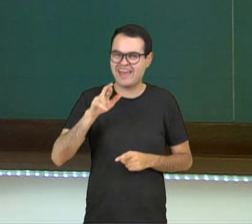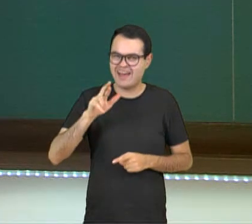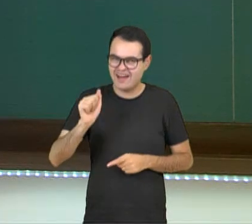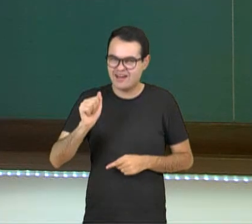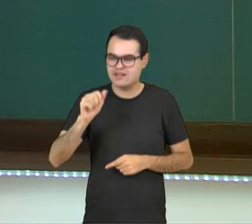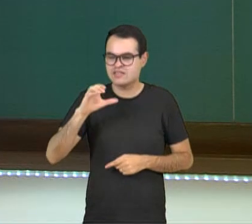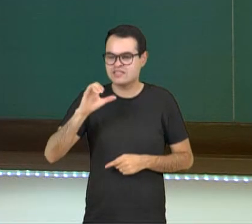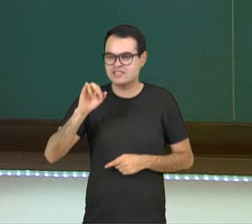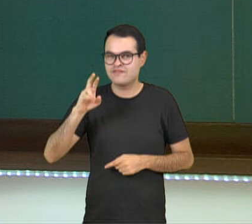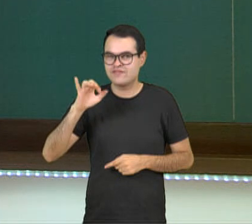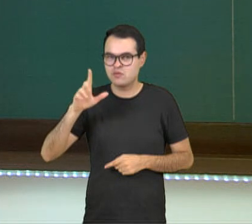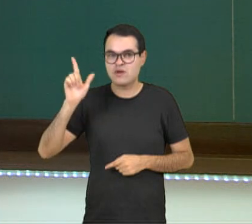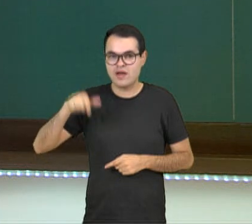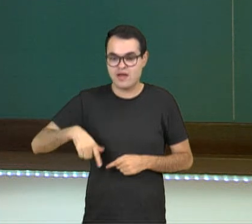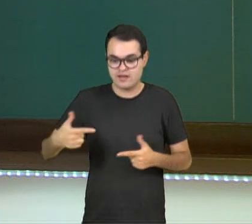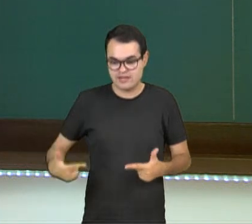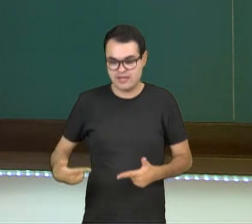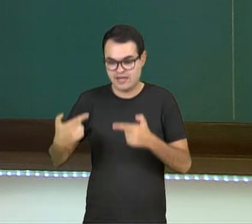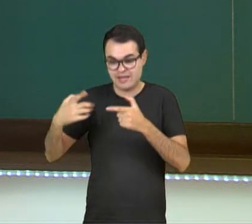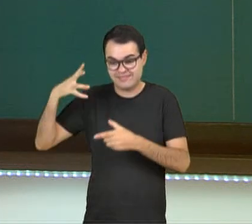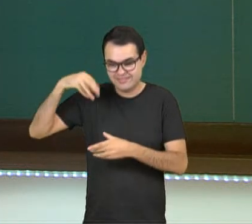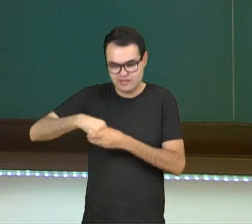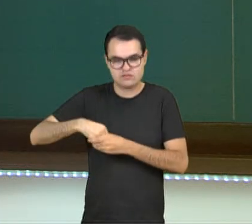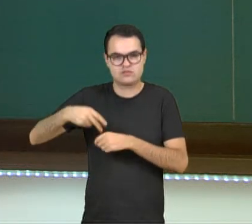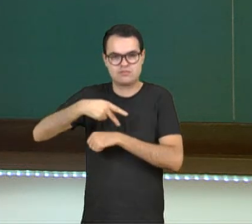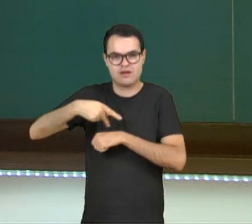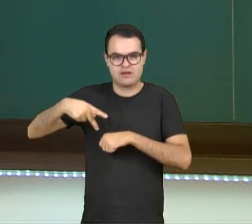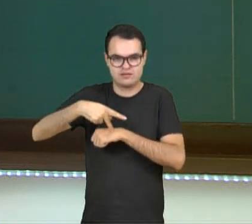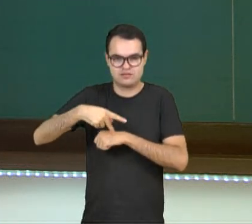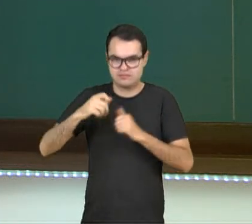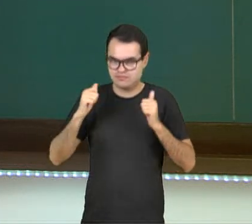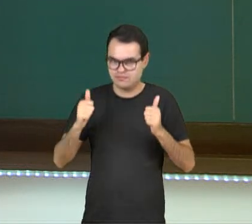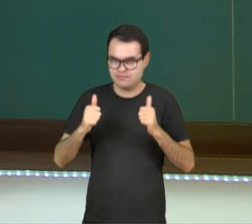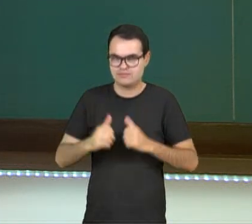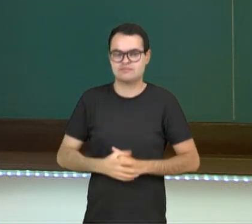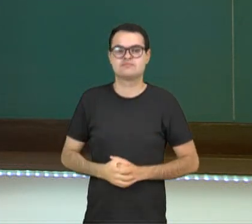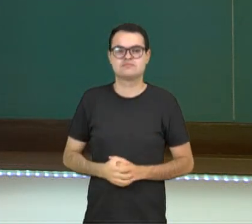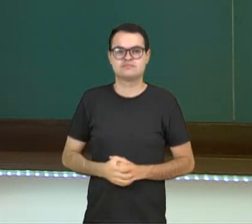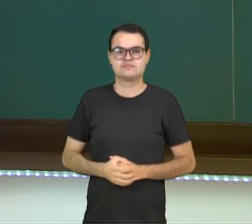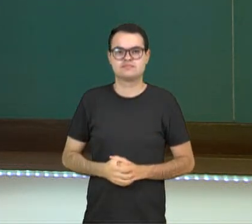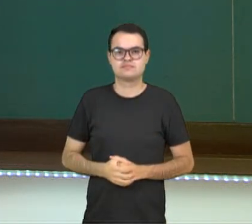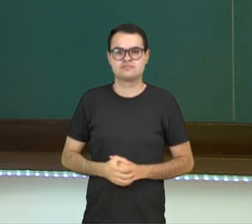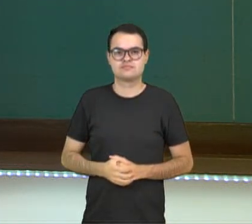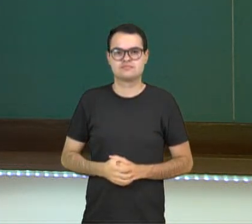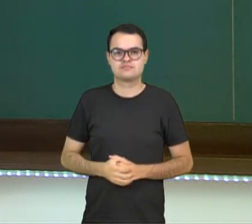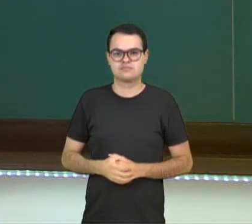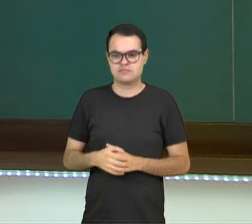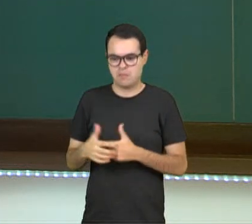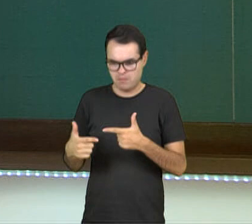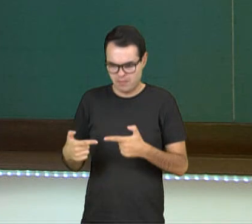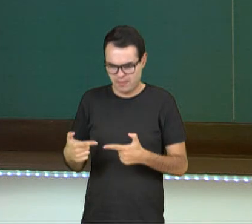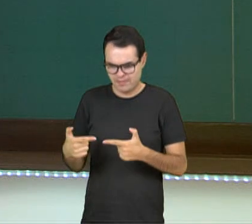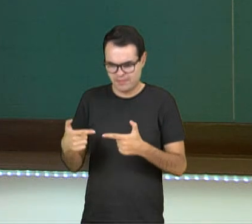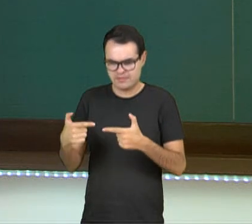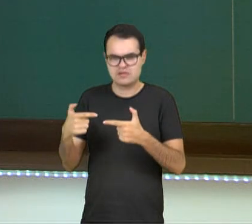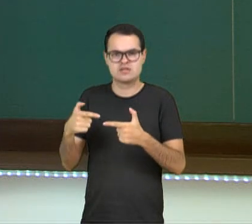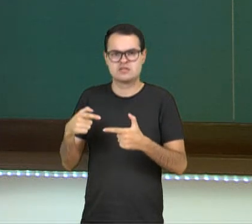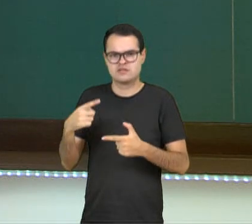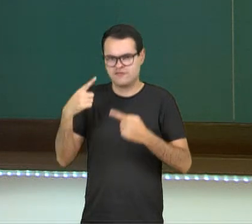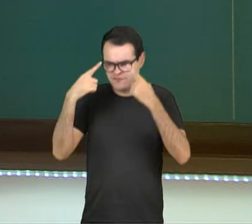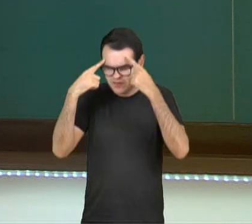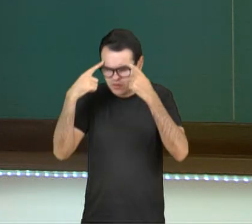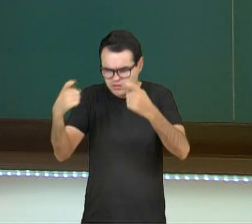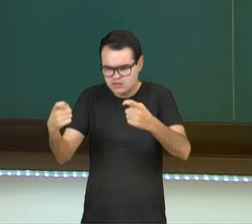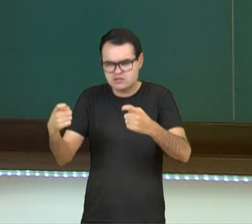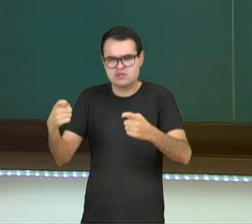guerra interna, dentro ali do país, tá? Marcada por um amplo uso de violência e